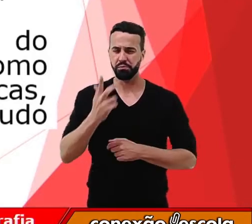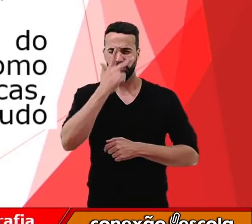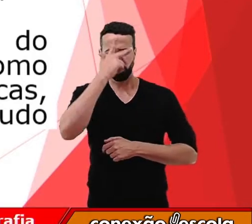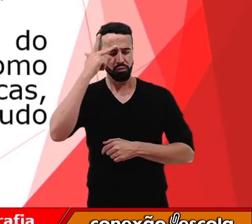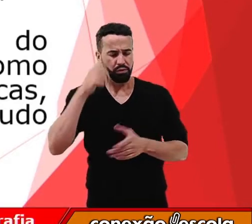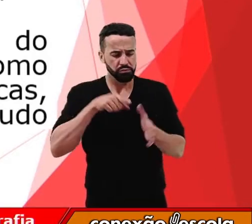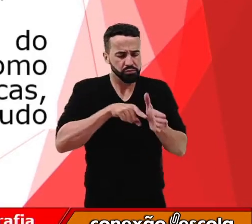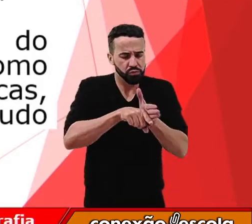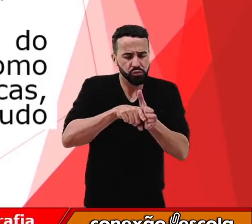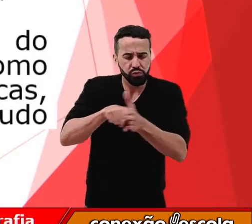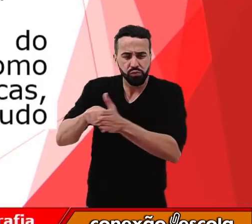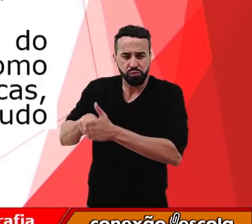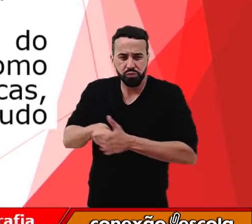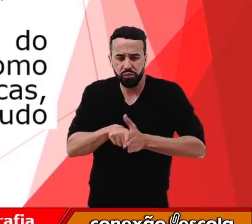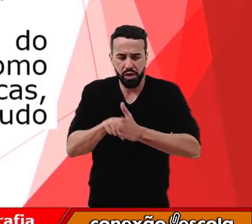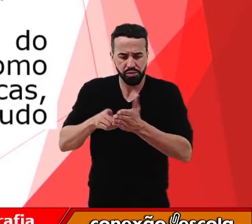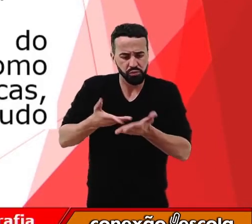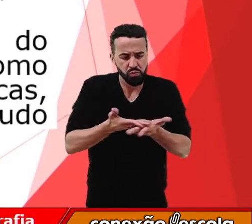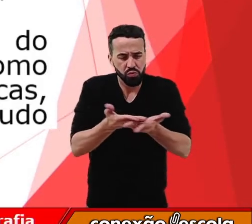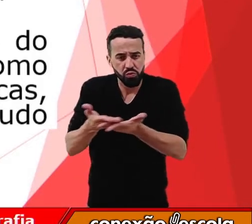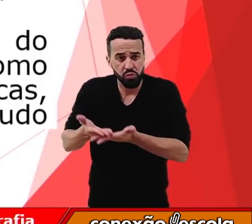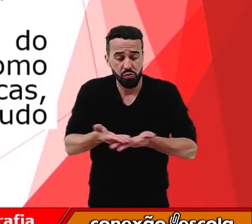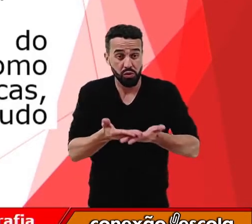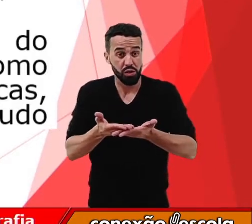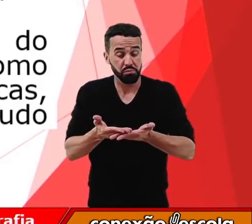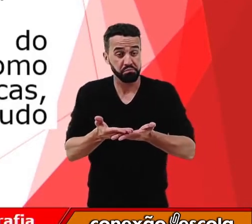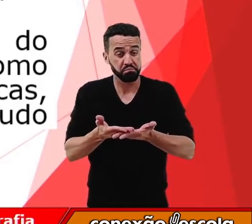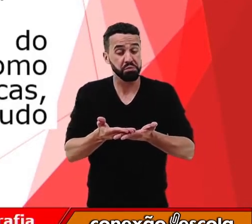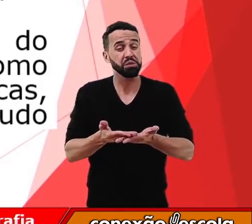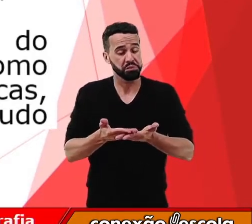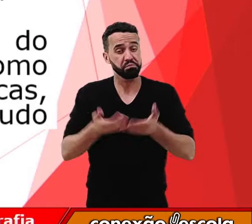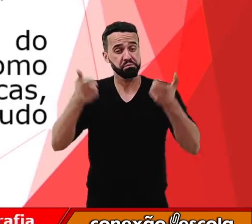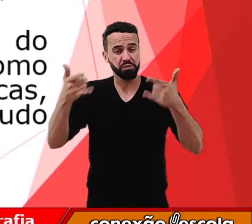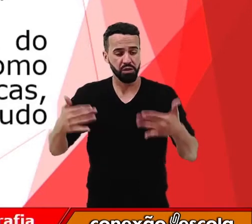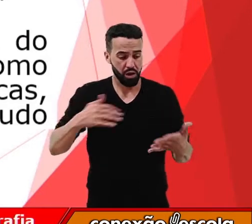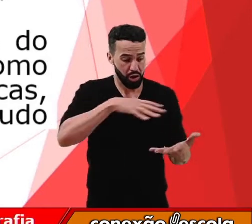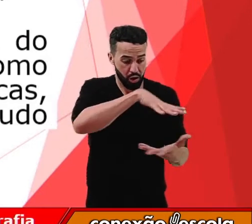estudiosos vão dizer que globalização e